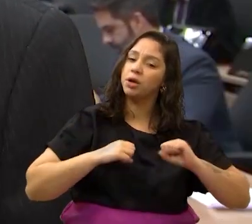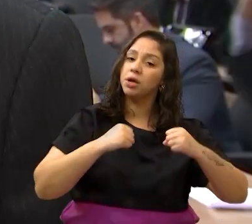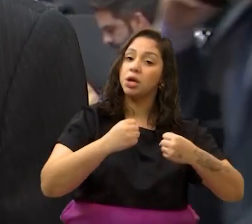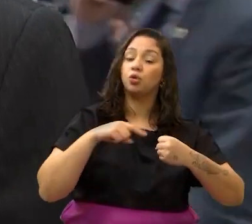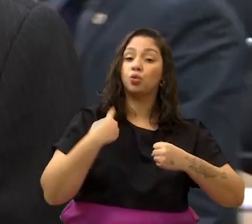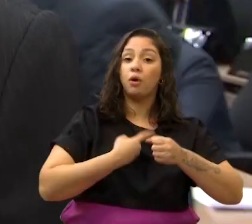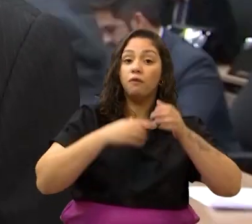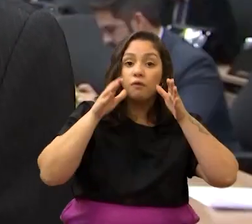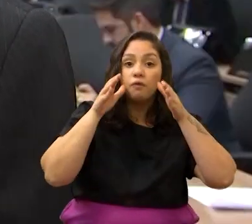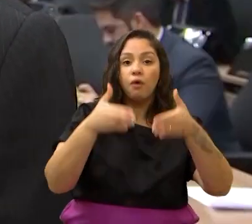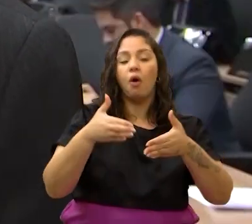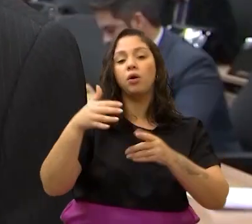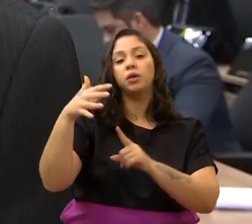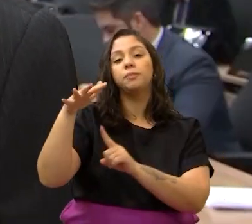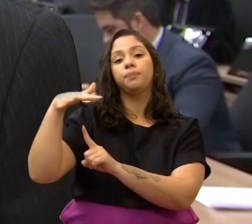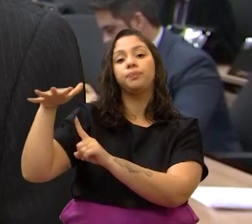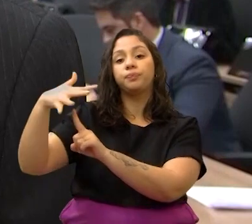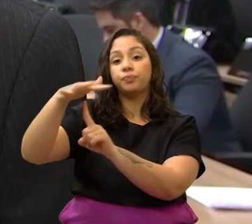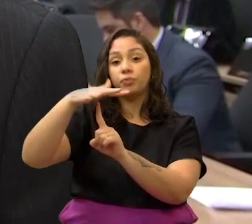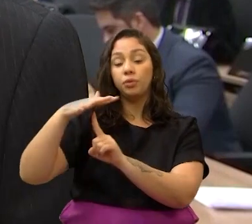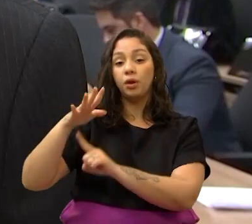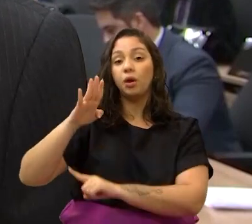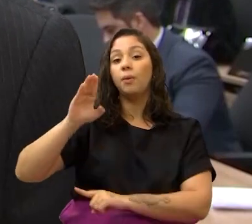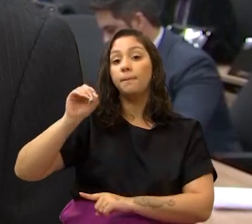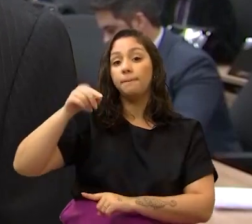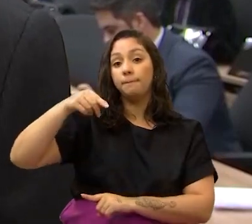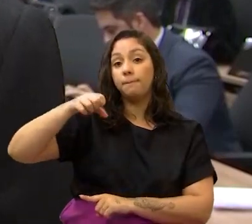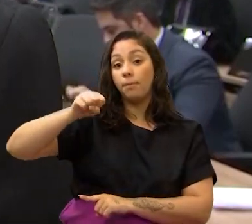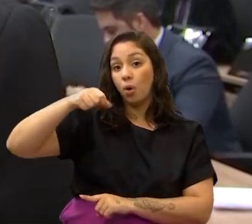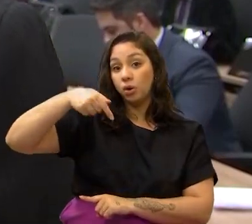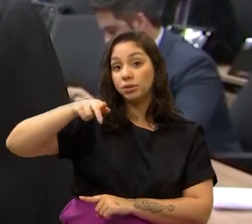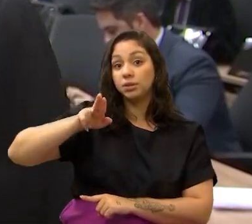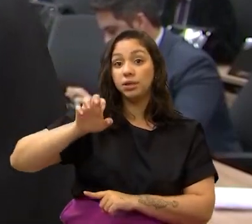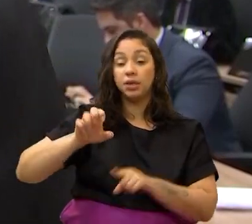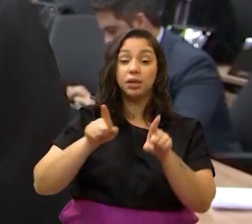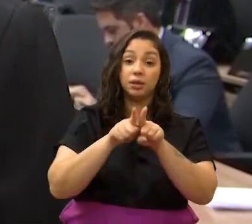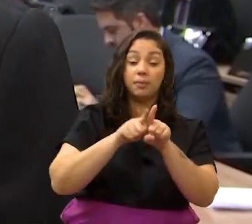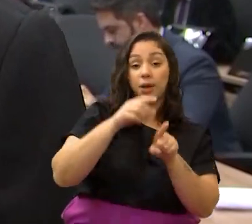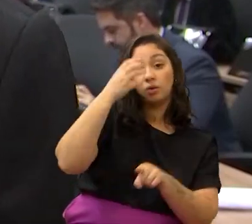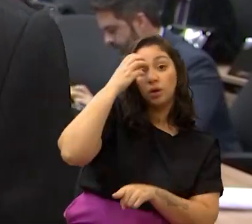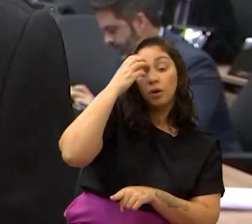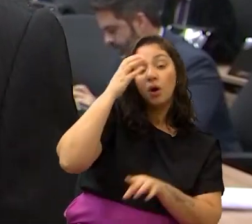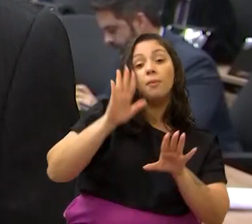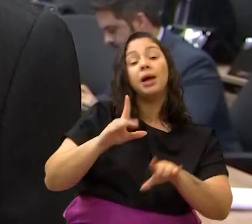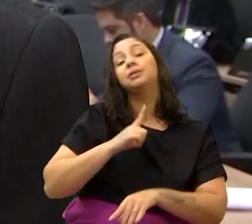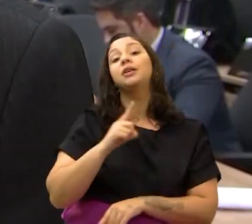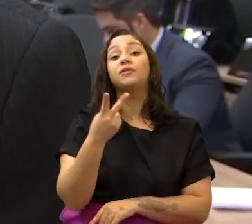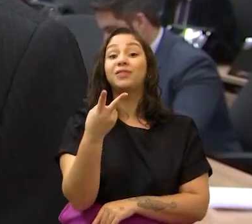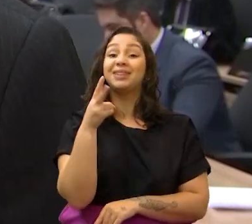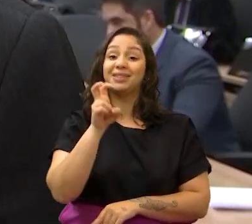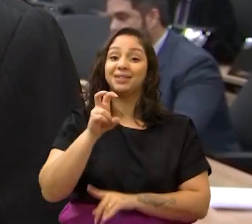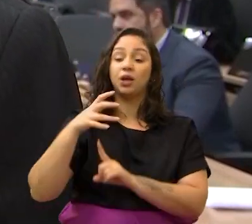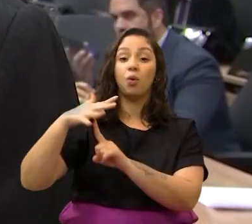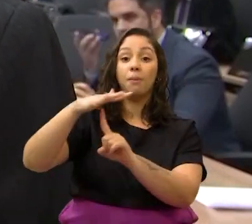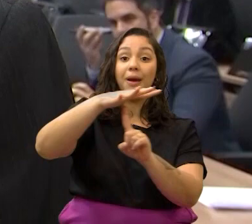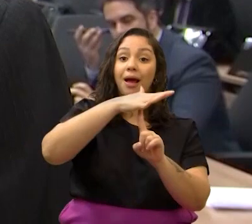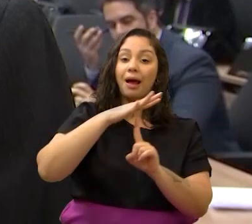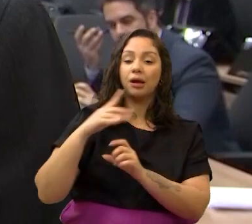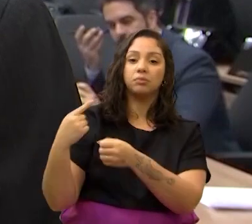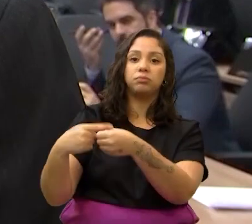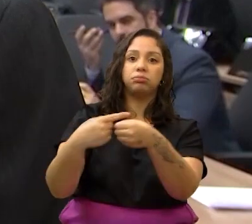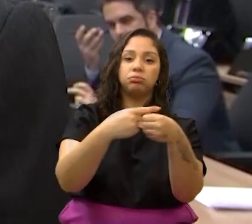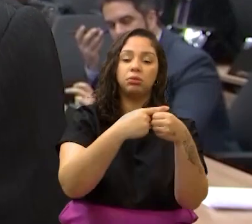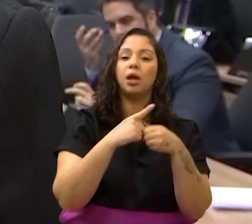A gente focou basicamente no Bosque Taquaral agora, que a gente vai começar a entrar, mas nós temos 25 parques públicos na